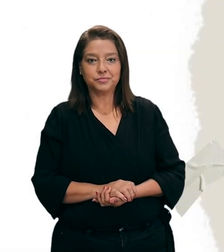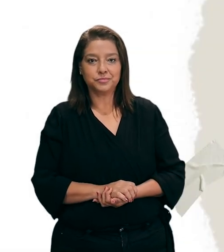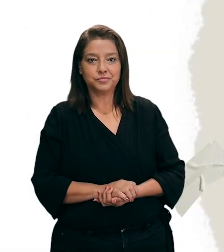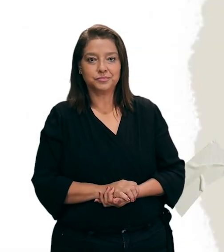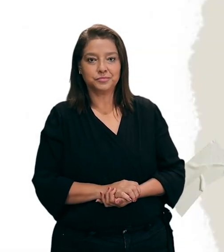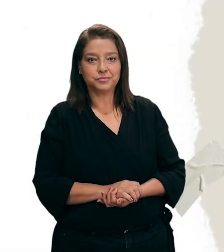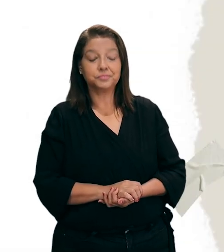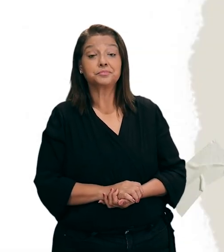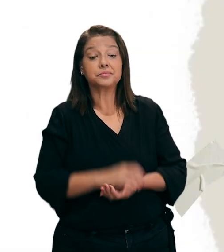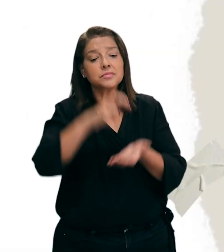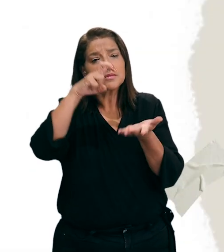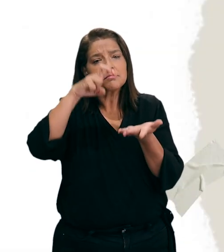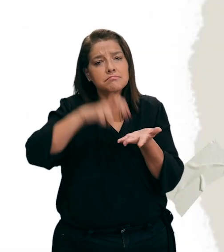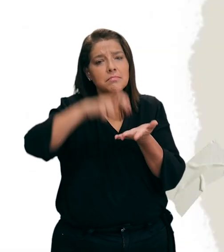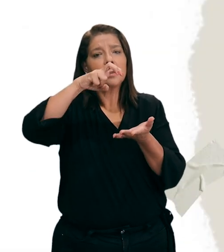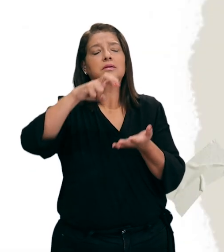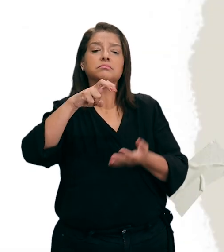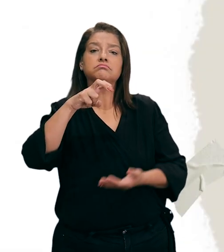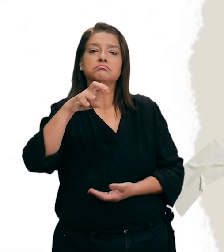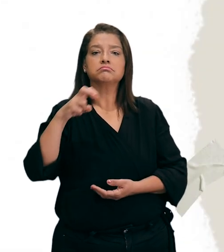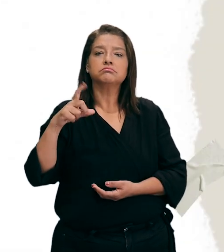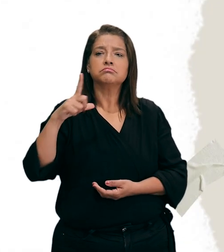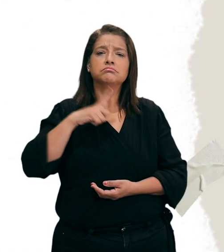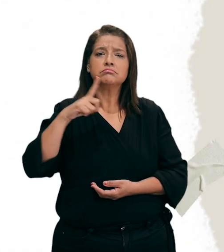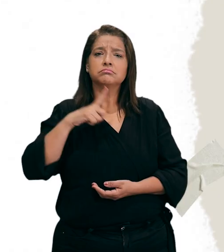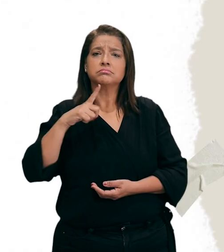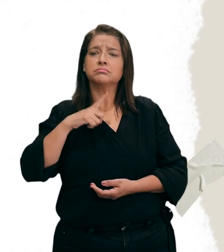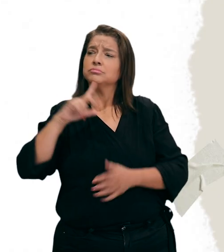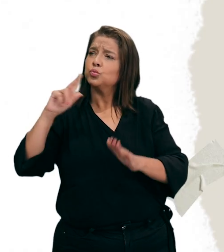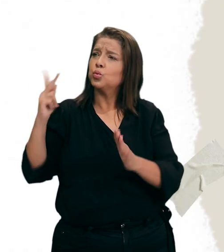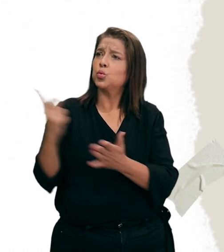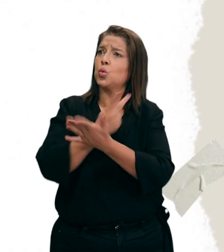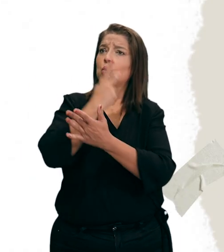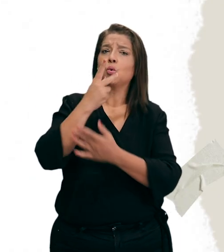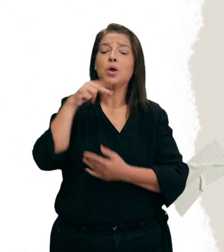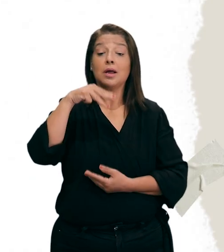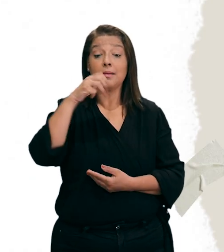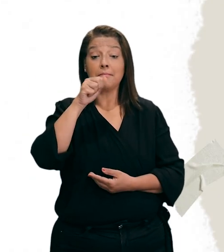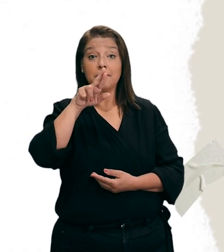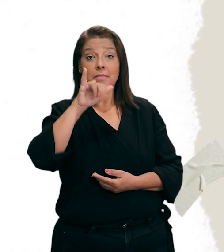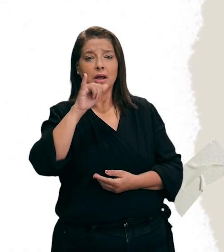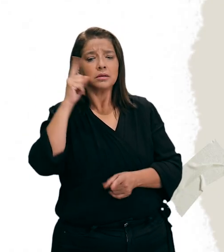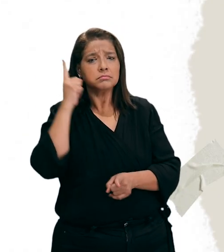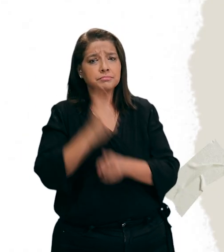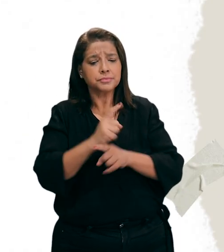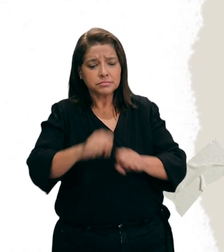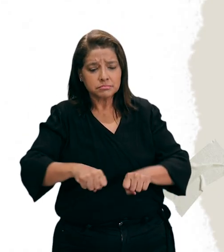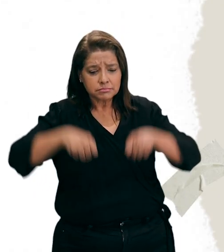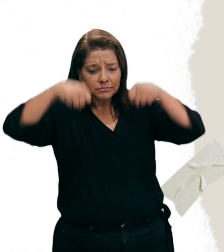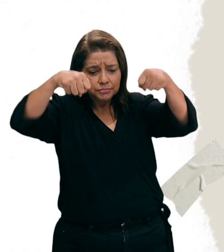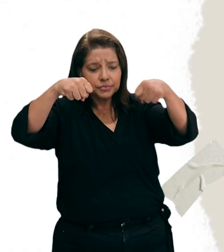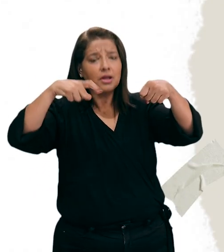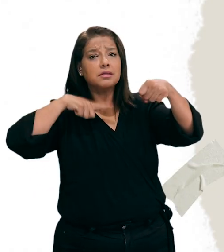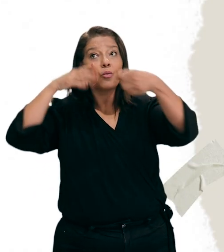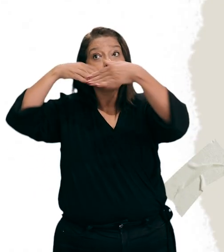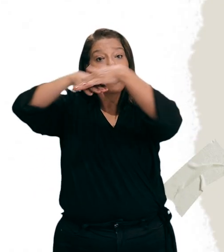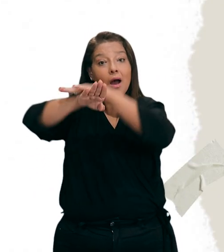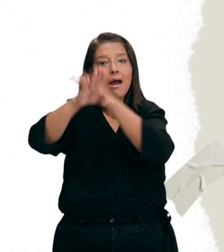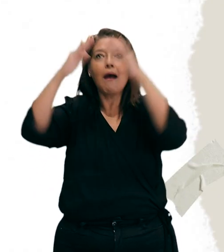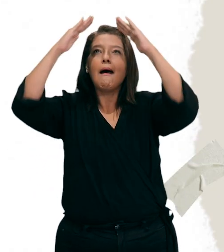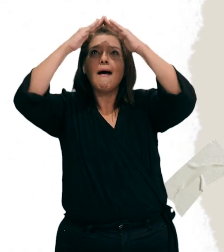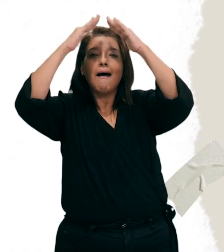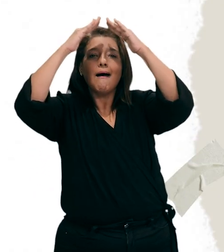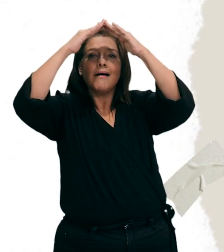Na manhã em que o verão pareceu chegar de repente, Marina encontrou dentro do baú do sótão um envelope